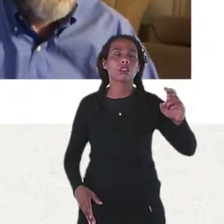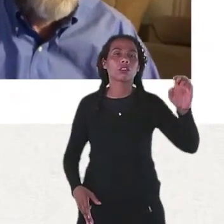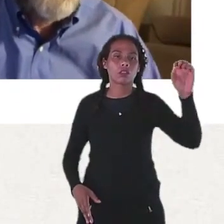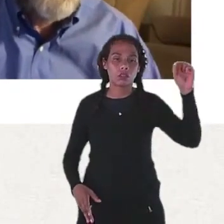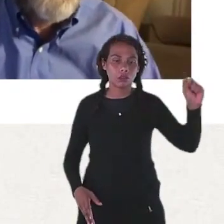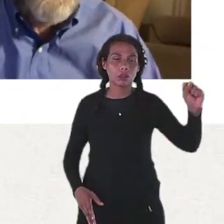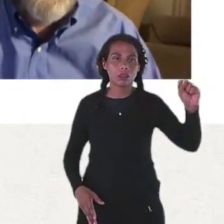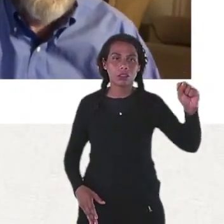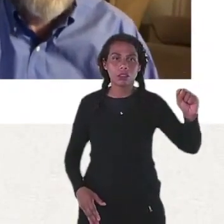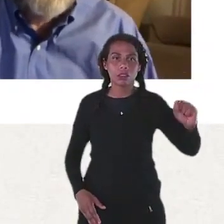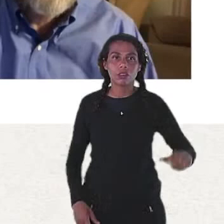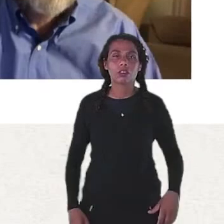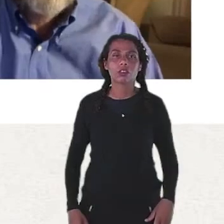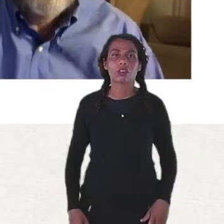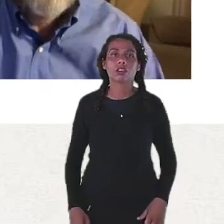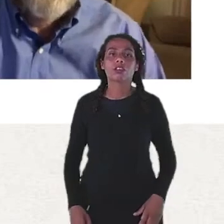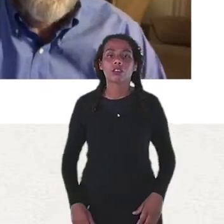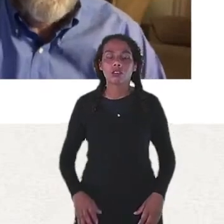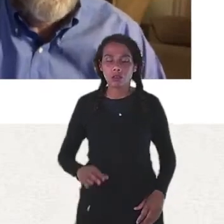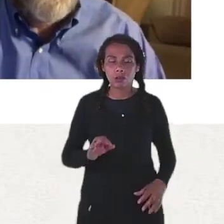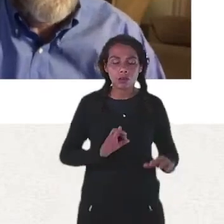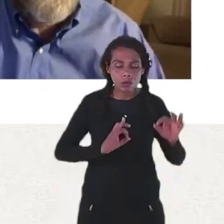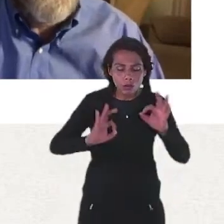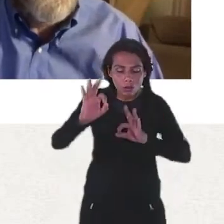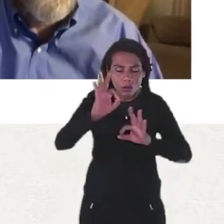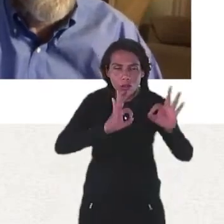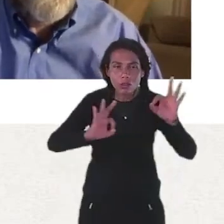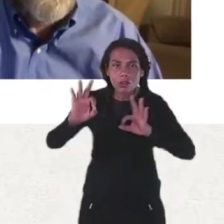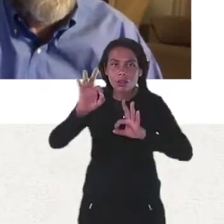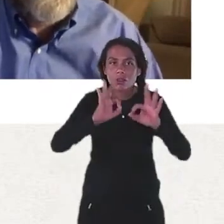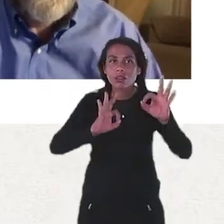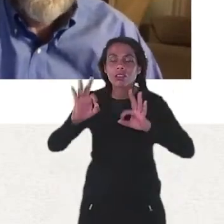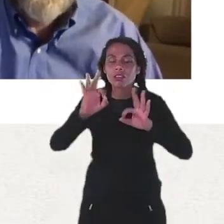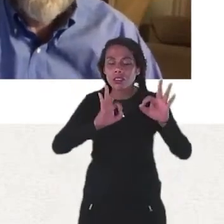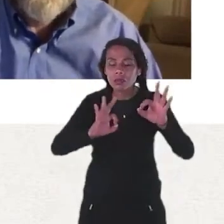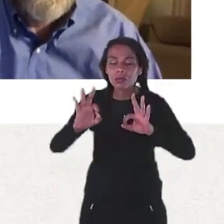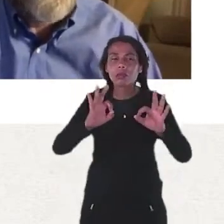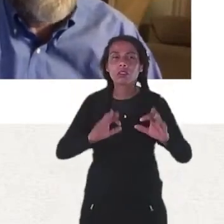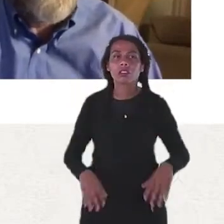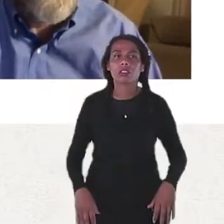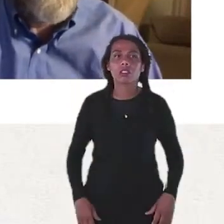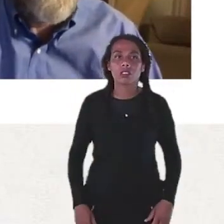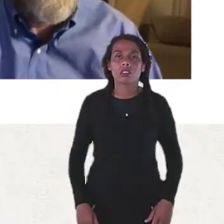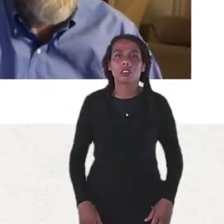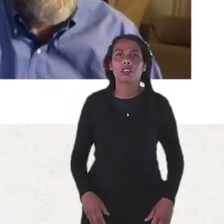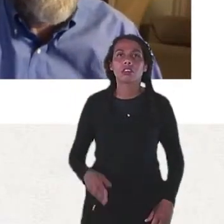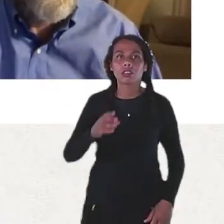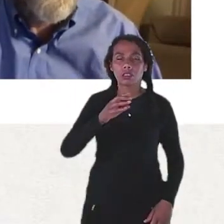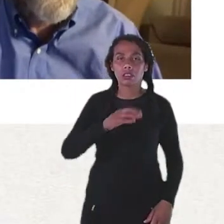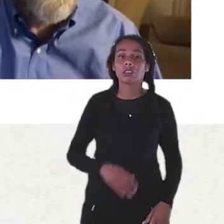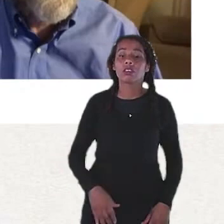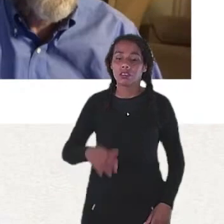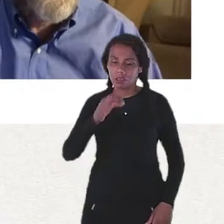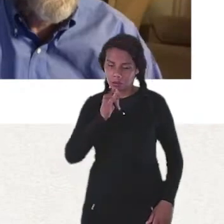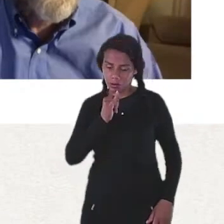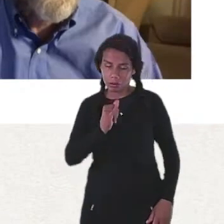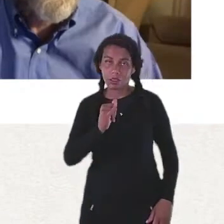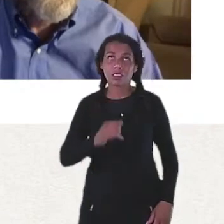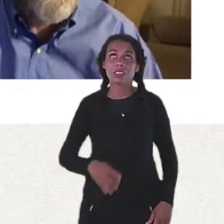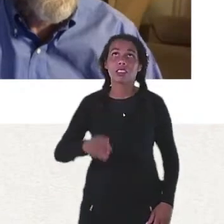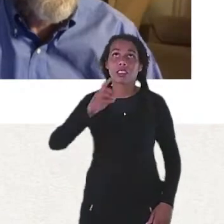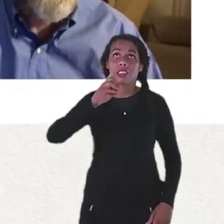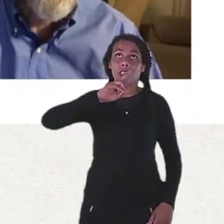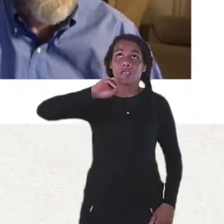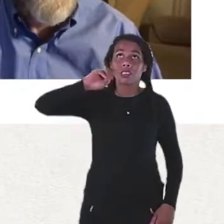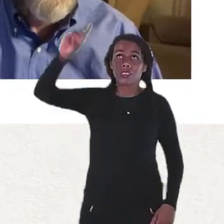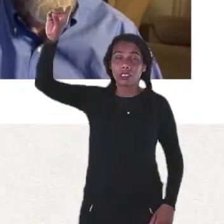2. Mas está tudo certinho, tudo programado. E eu falei com ele que Deus é uma invenção do homem Ele ficou me olhando com a